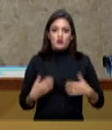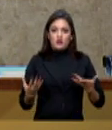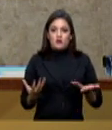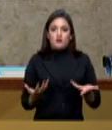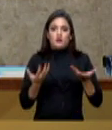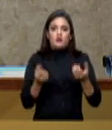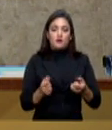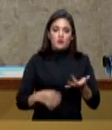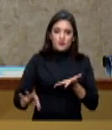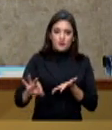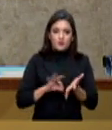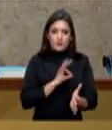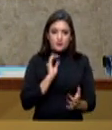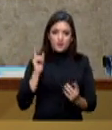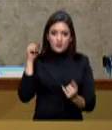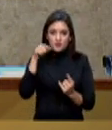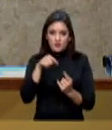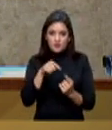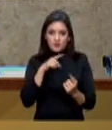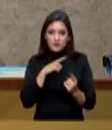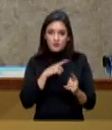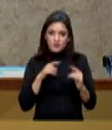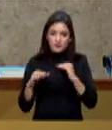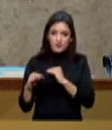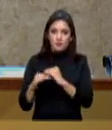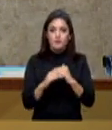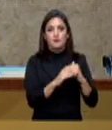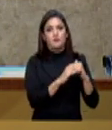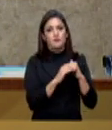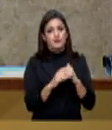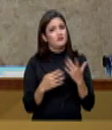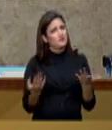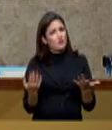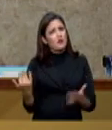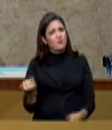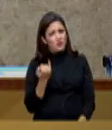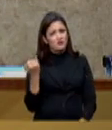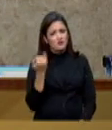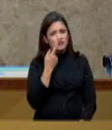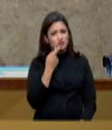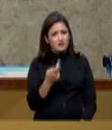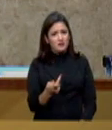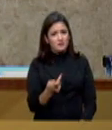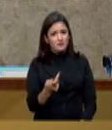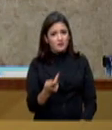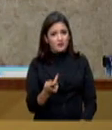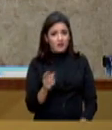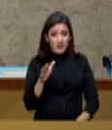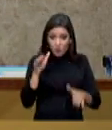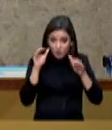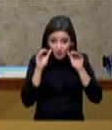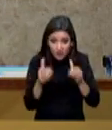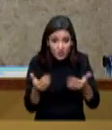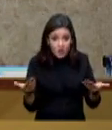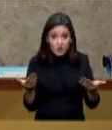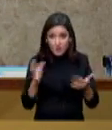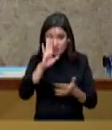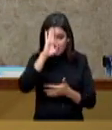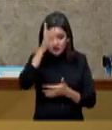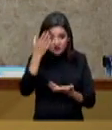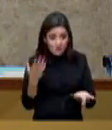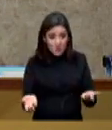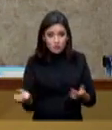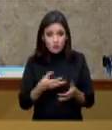as metas de universalização Esse mundo está no sangue do novo marco regulatório